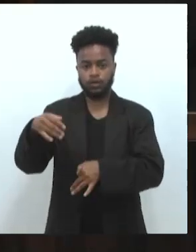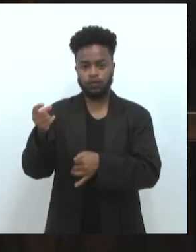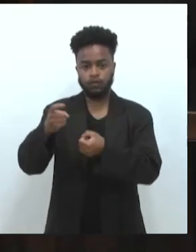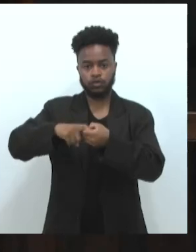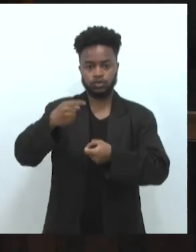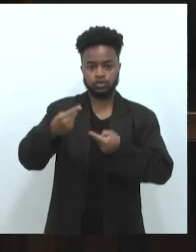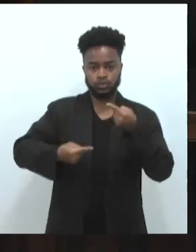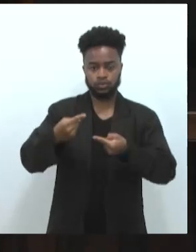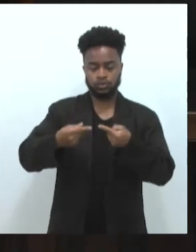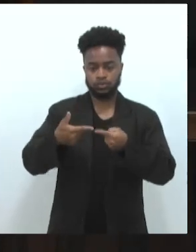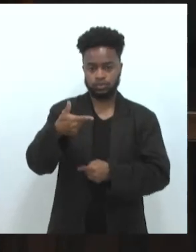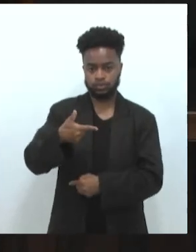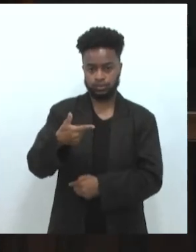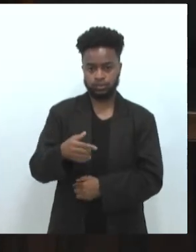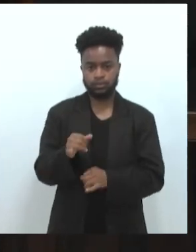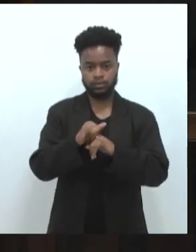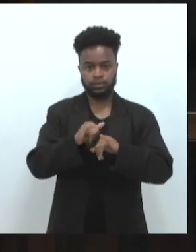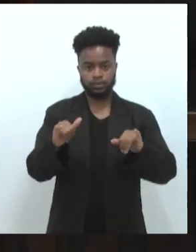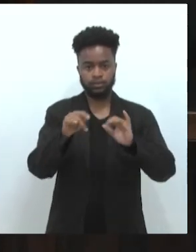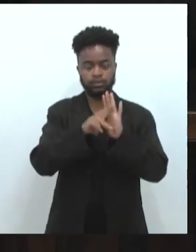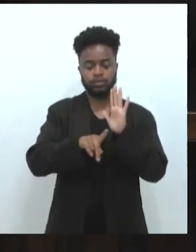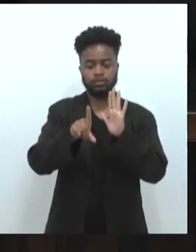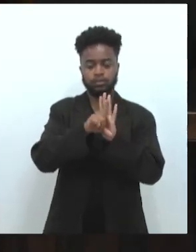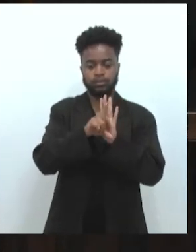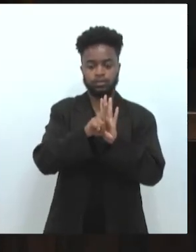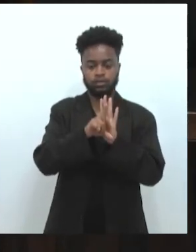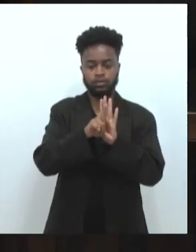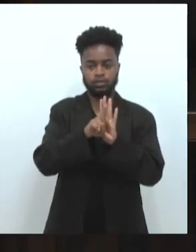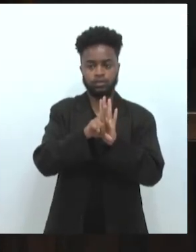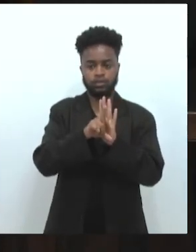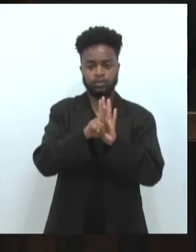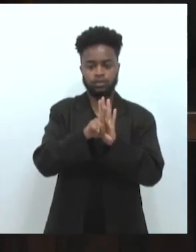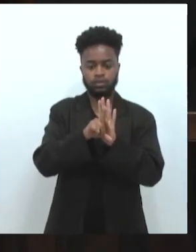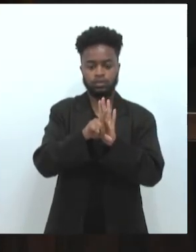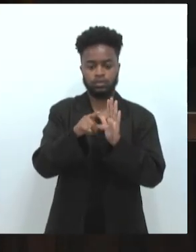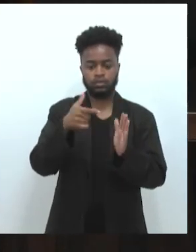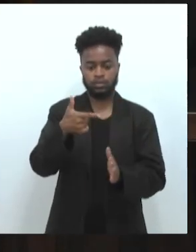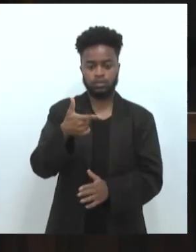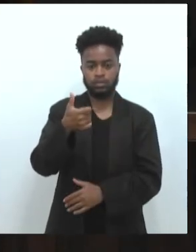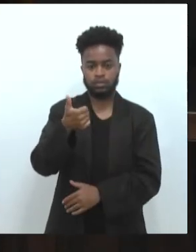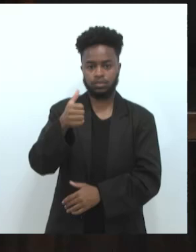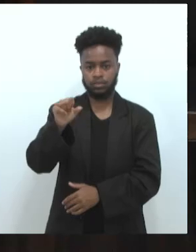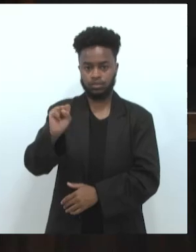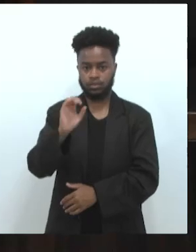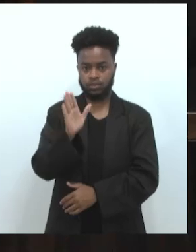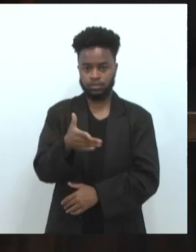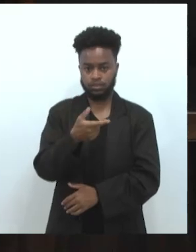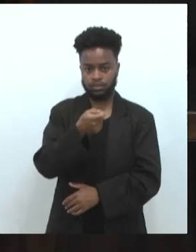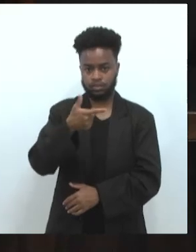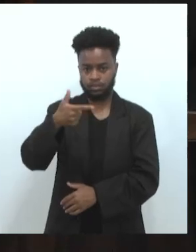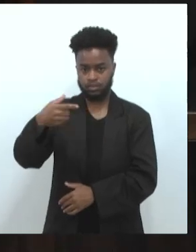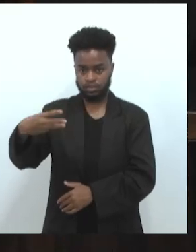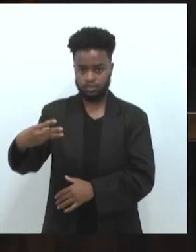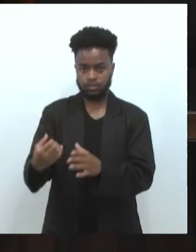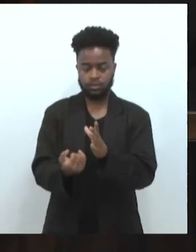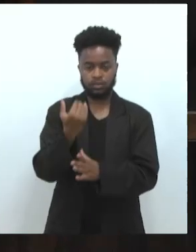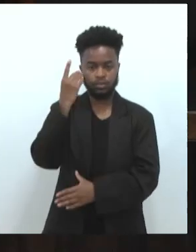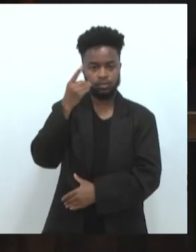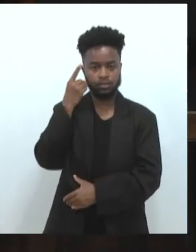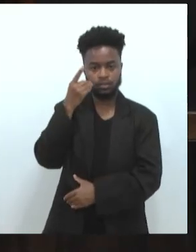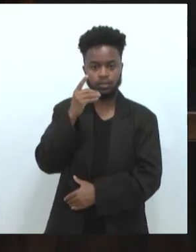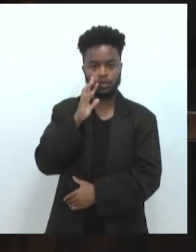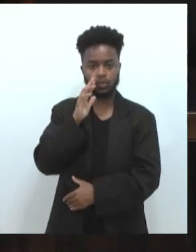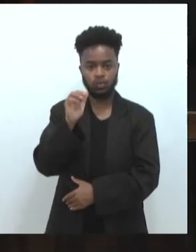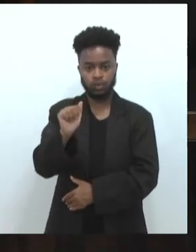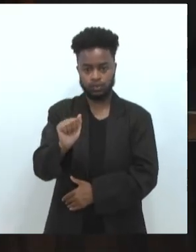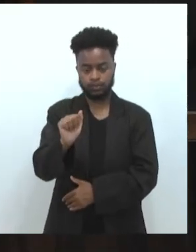discussão. Anuncio o projeto de lei número 218 de 2023, de autoria do deputado Rodrigo